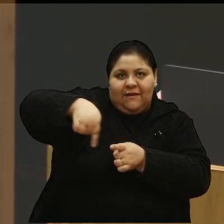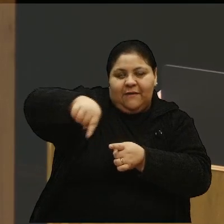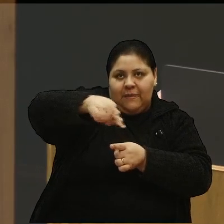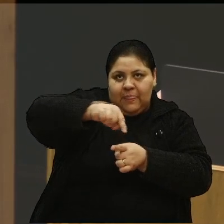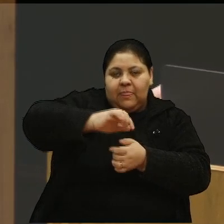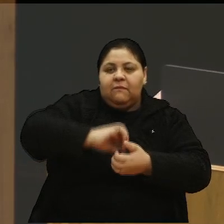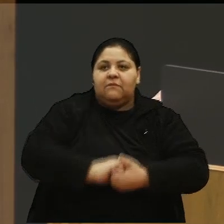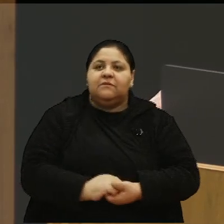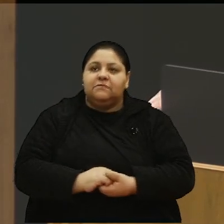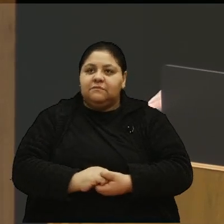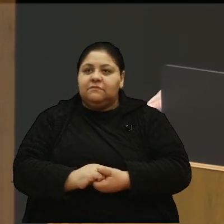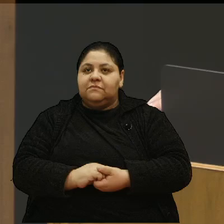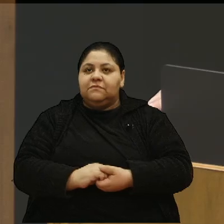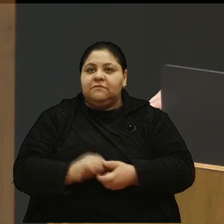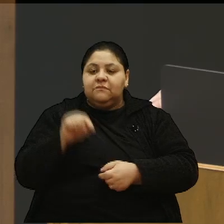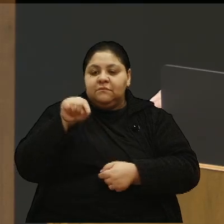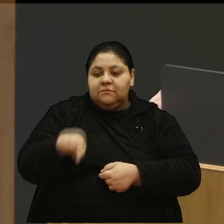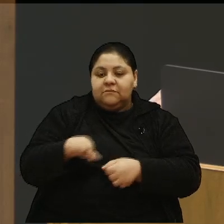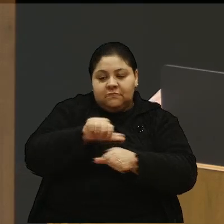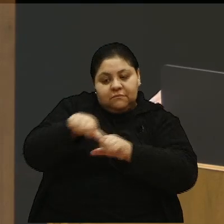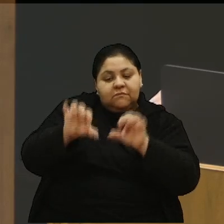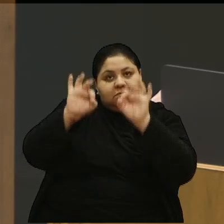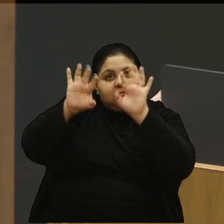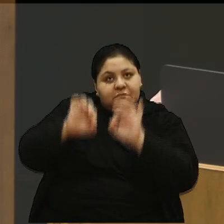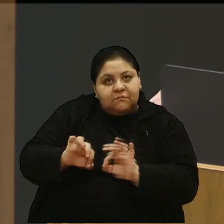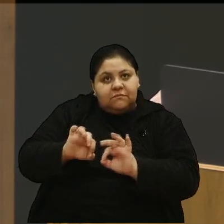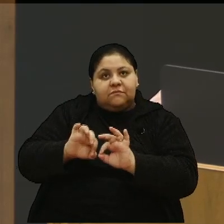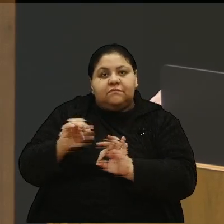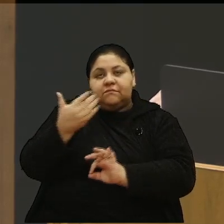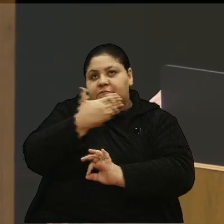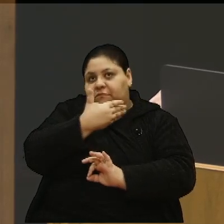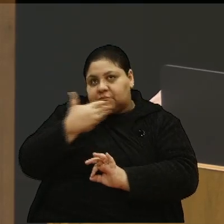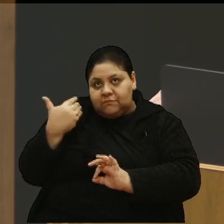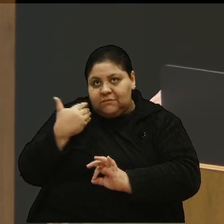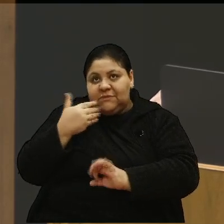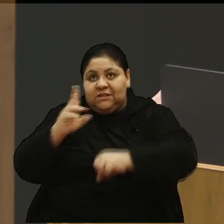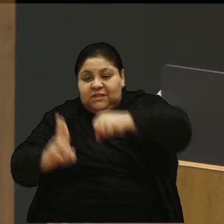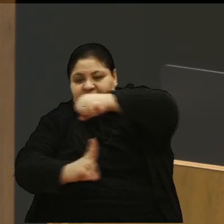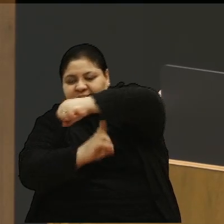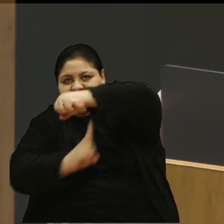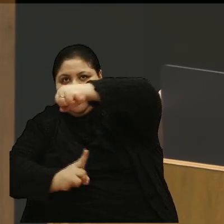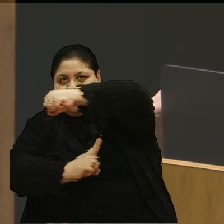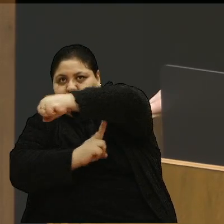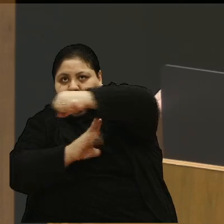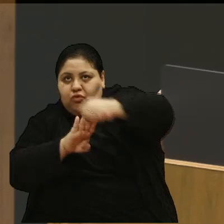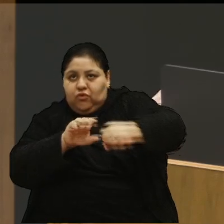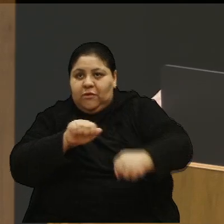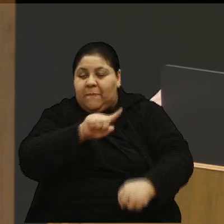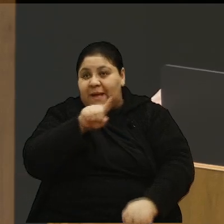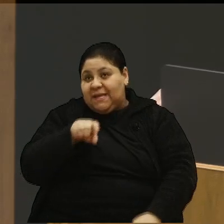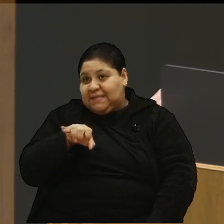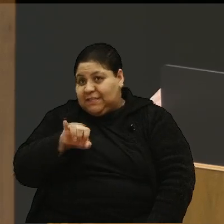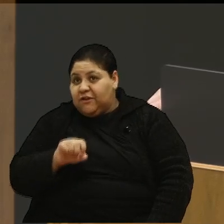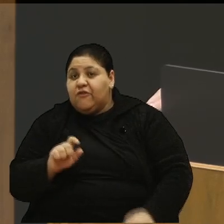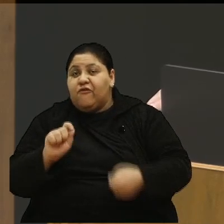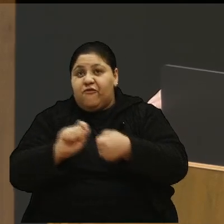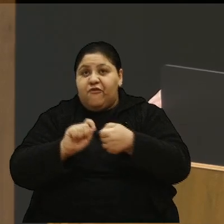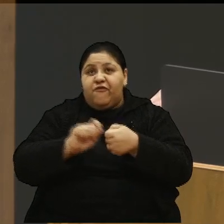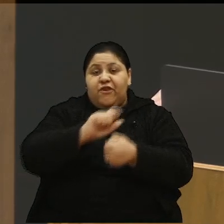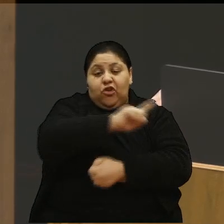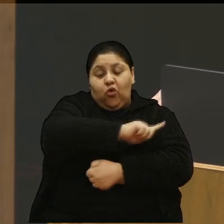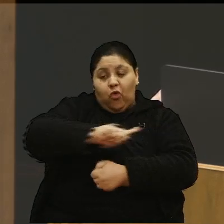Esses ajustes possibilitariam que aquele viaduto da Bazei, como foi feito no governo